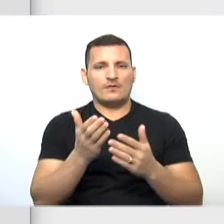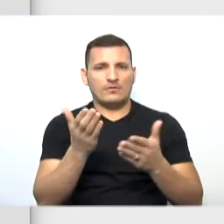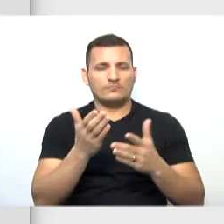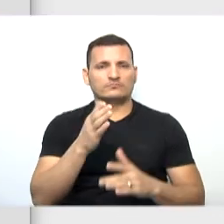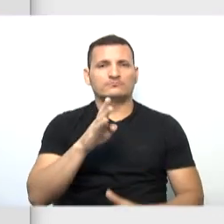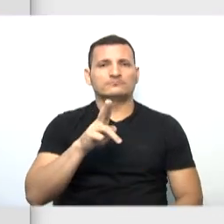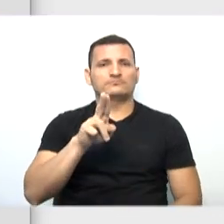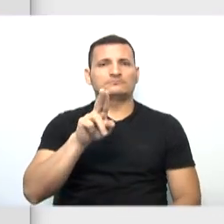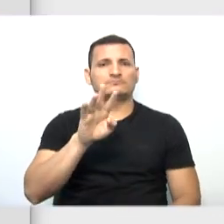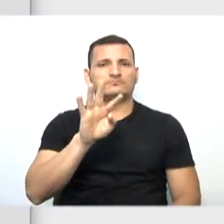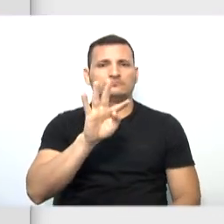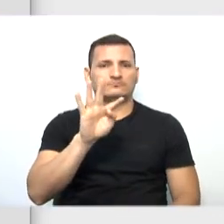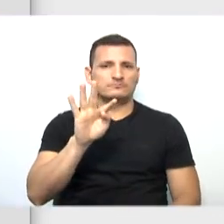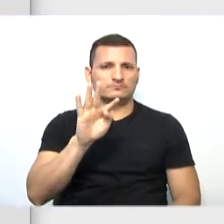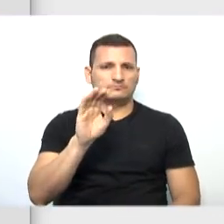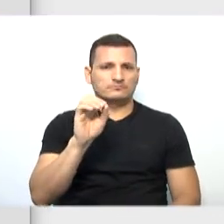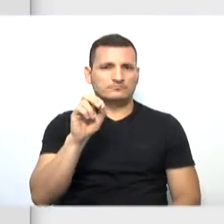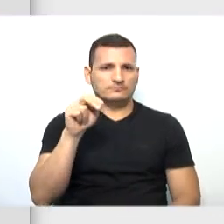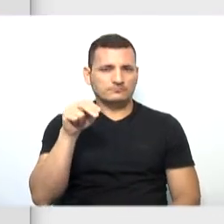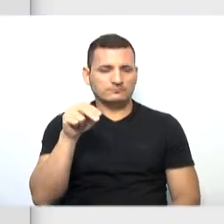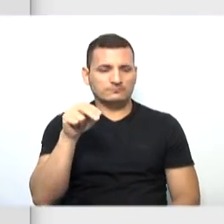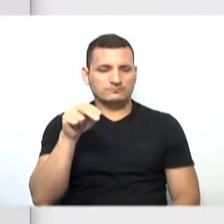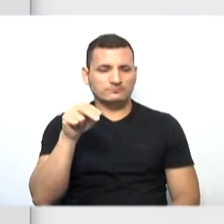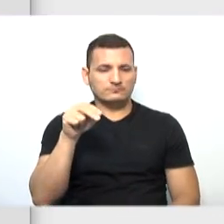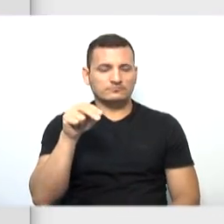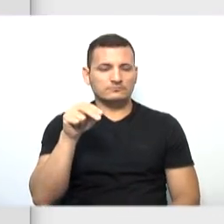que é um evento do meu